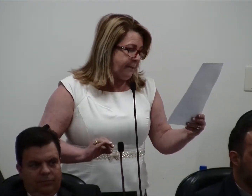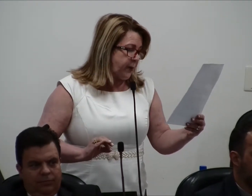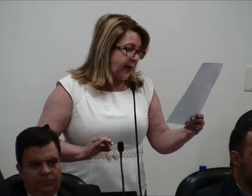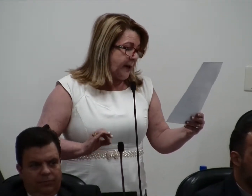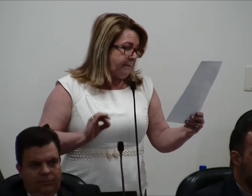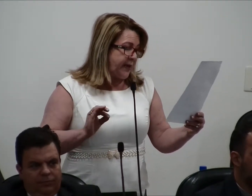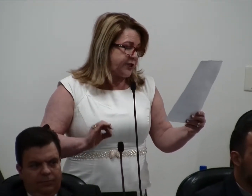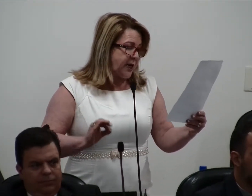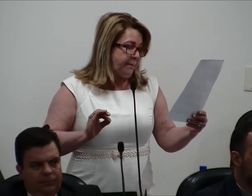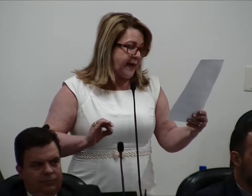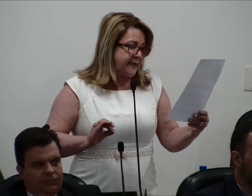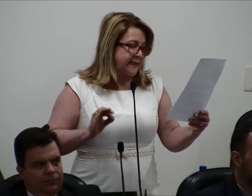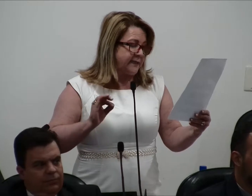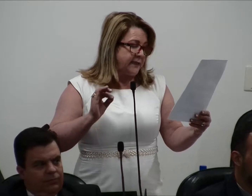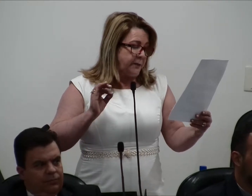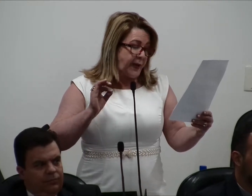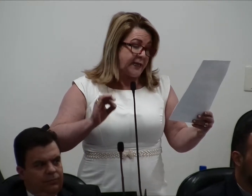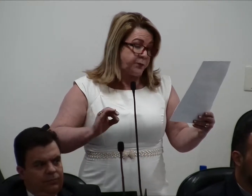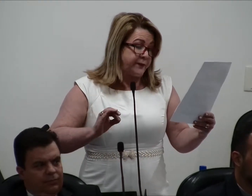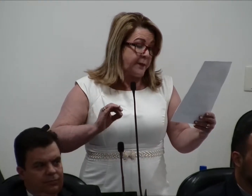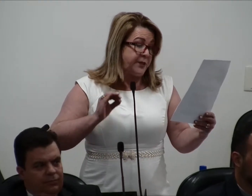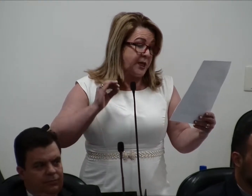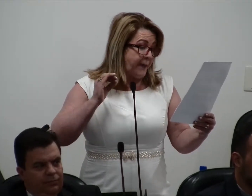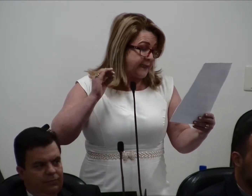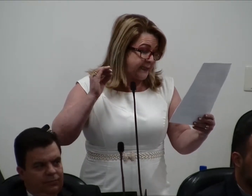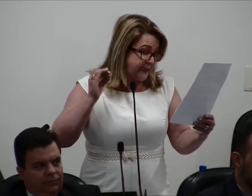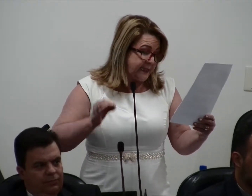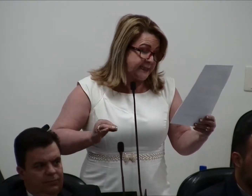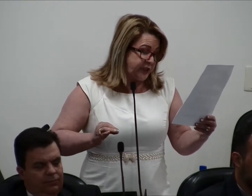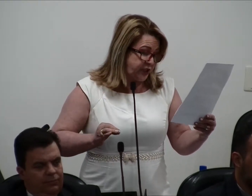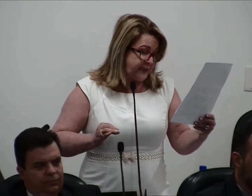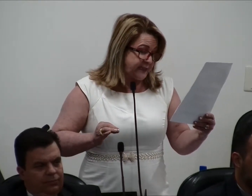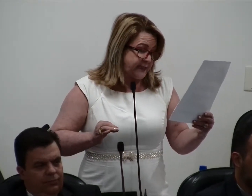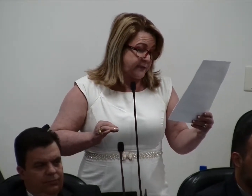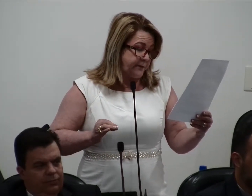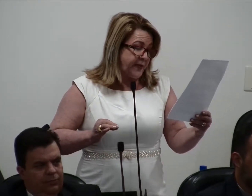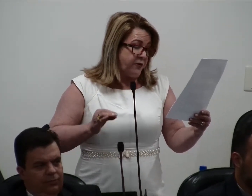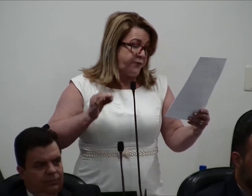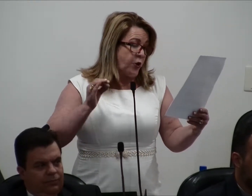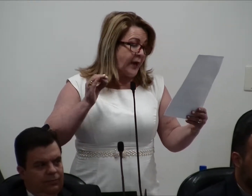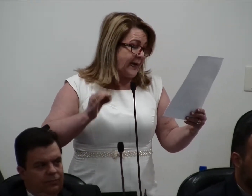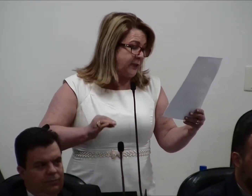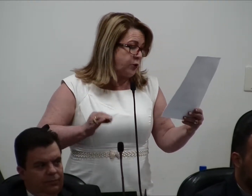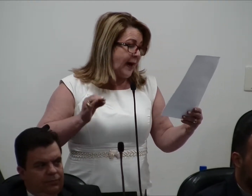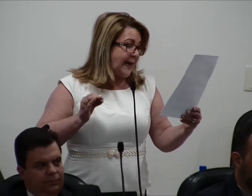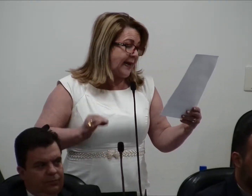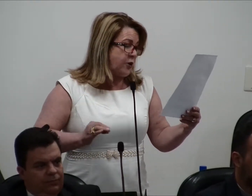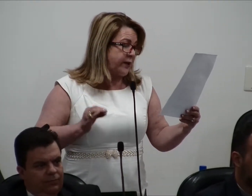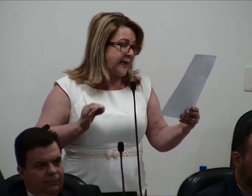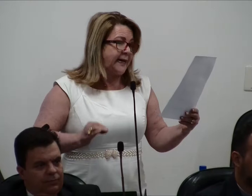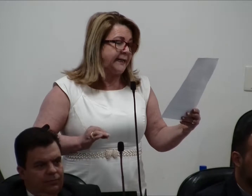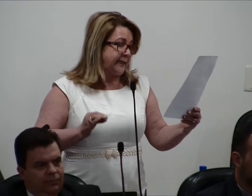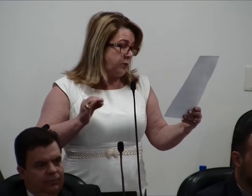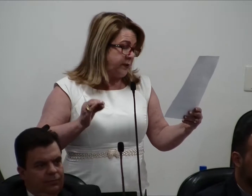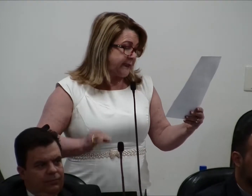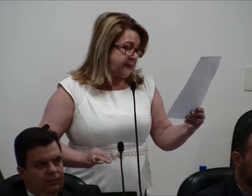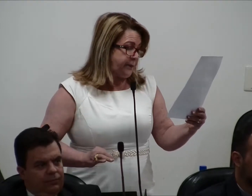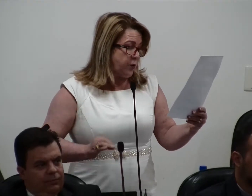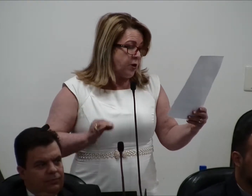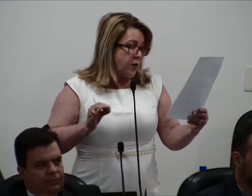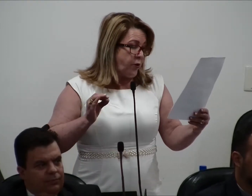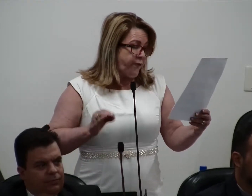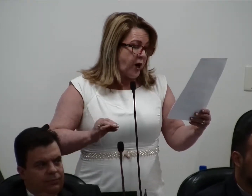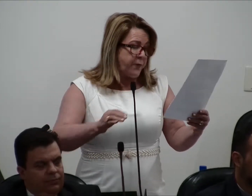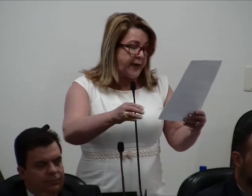nessa época, pedia mais 15 dias. violando a lei orgânica do